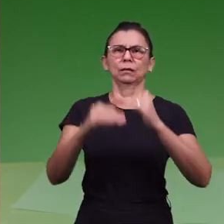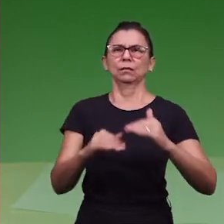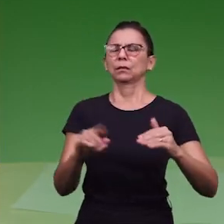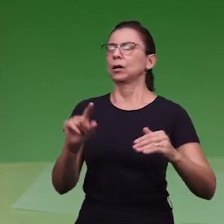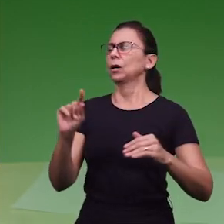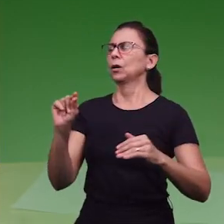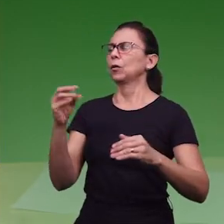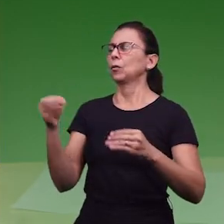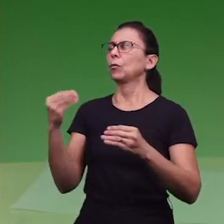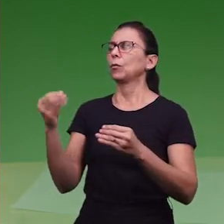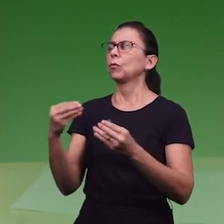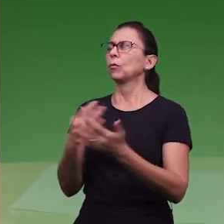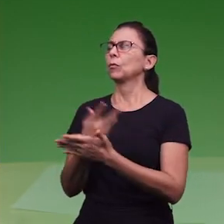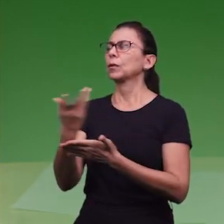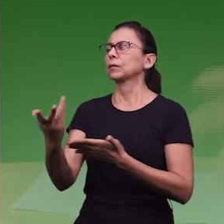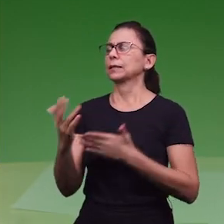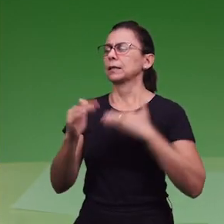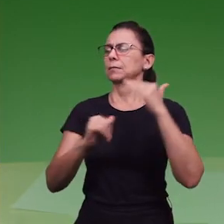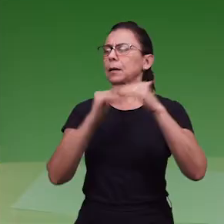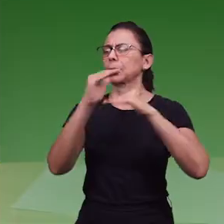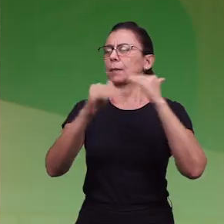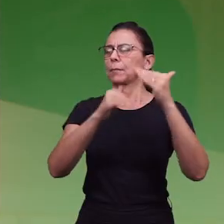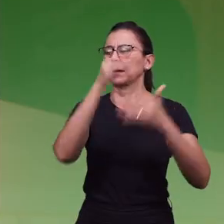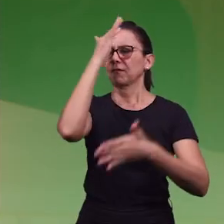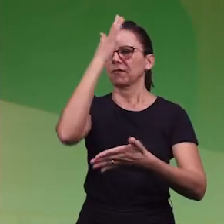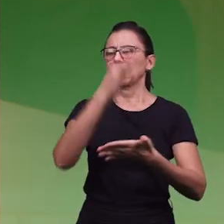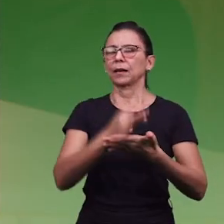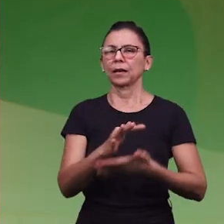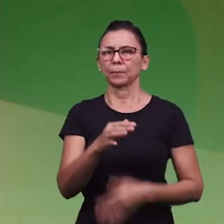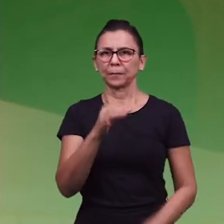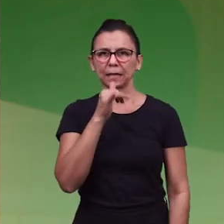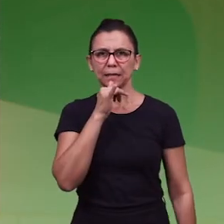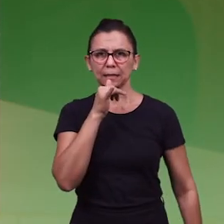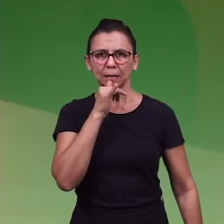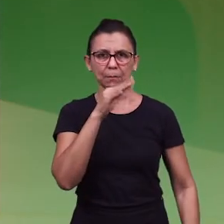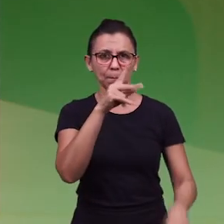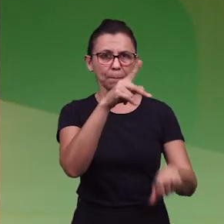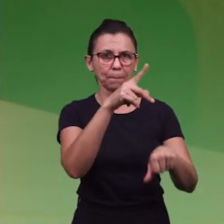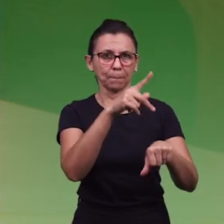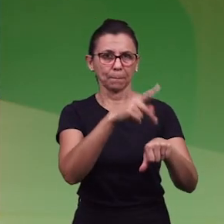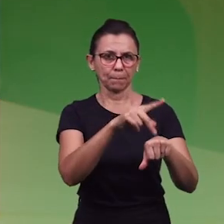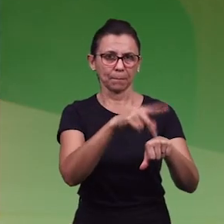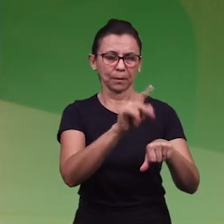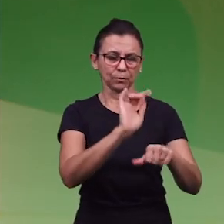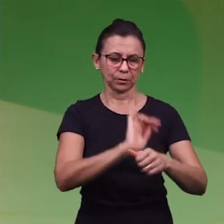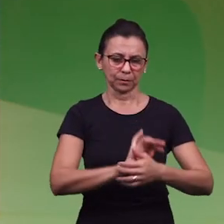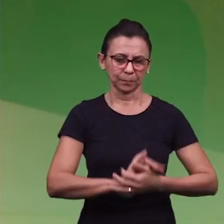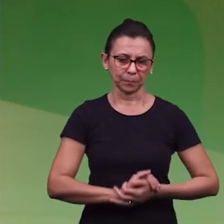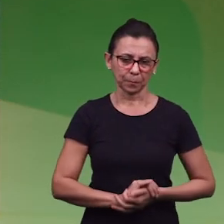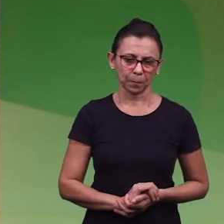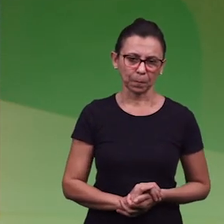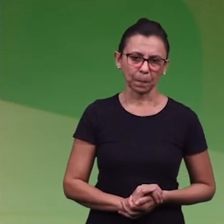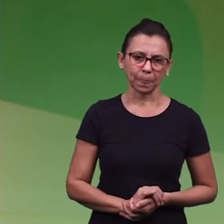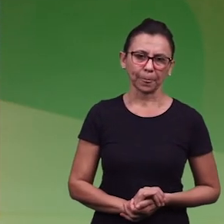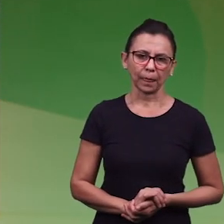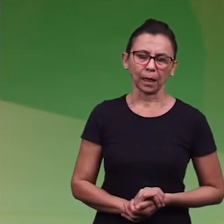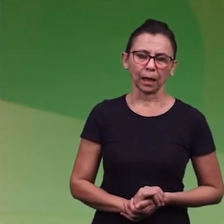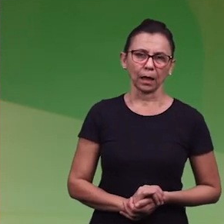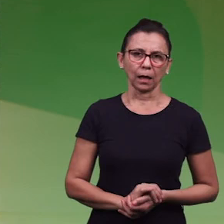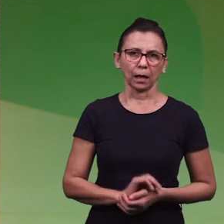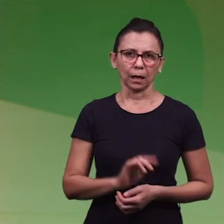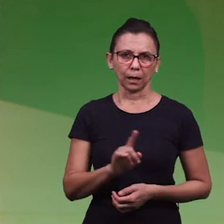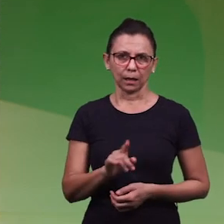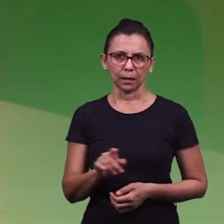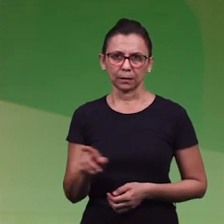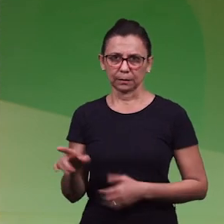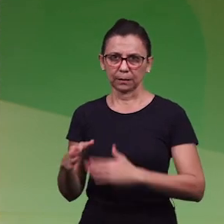que se dá esse crescimento na fé? Bom, vamos ver isso, por exemplo, na prática. É preciso que se descubra, no